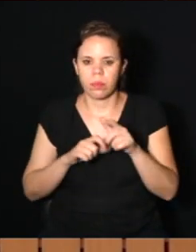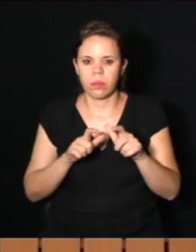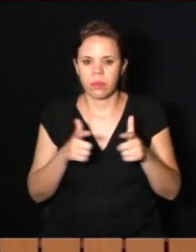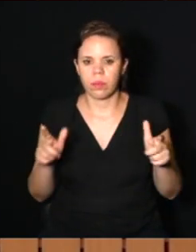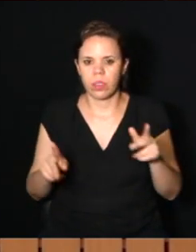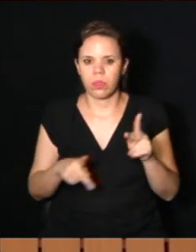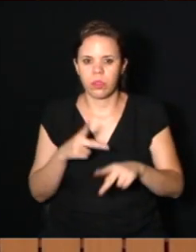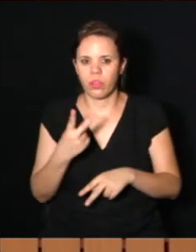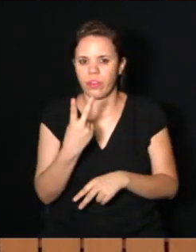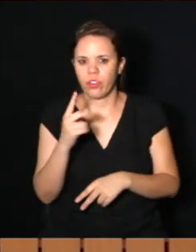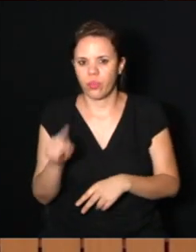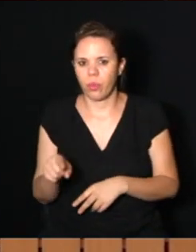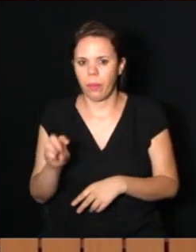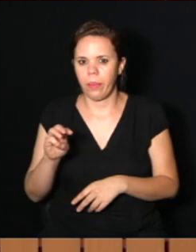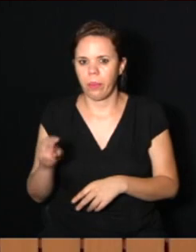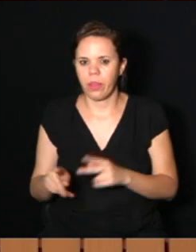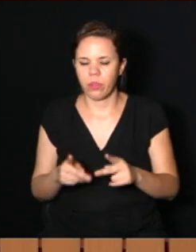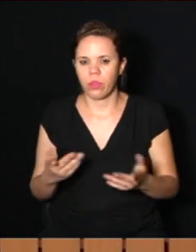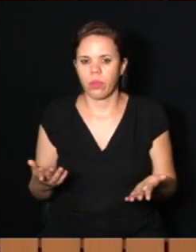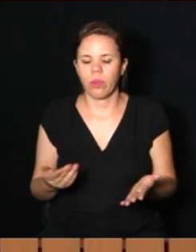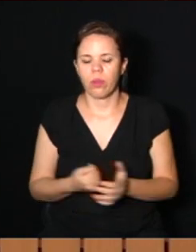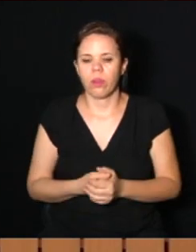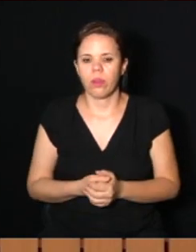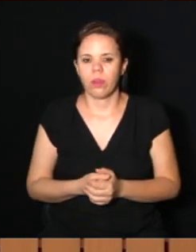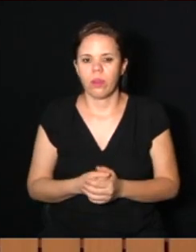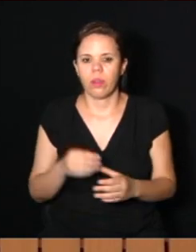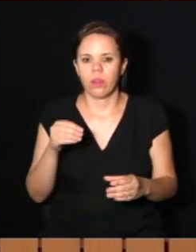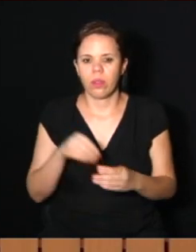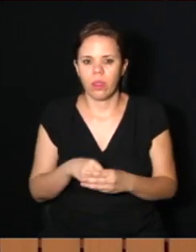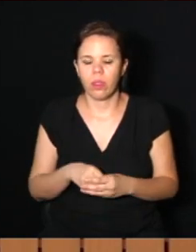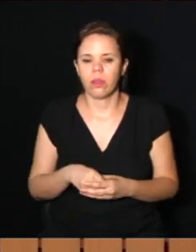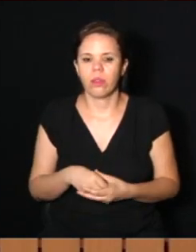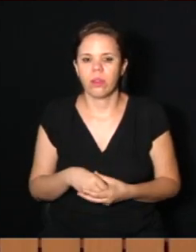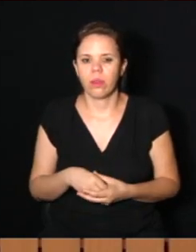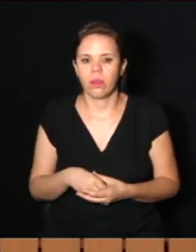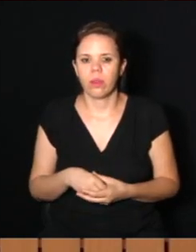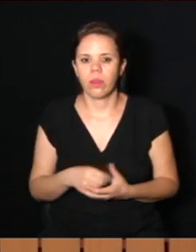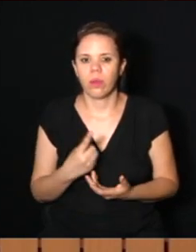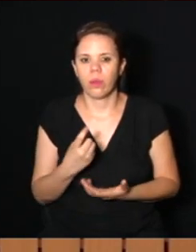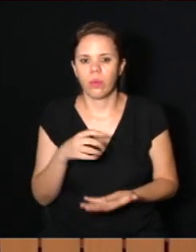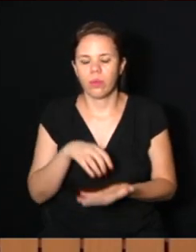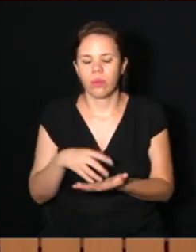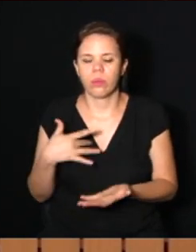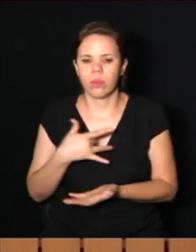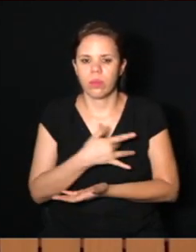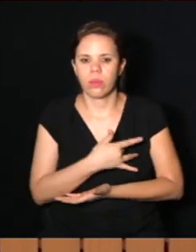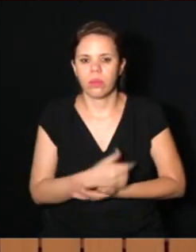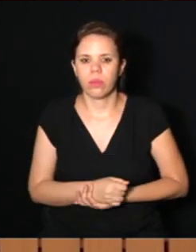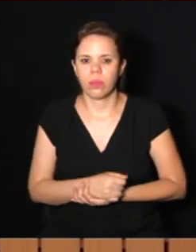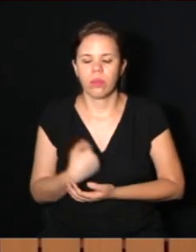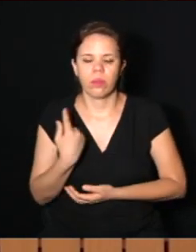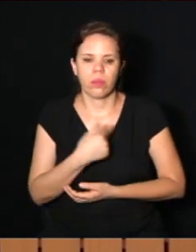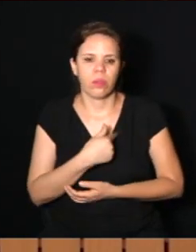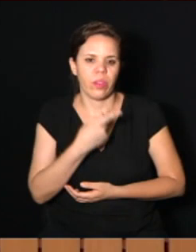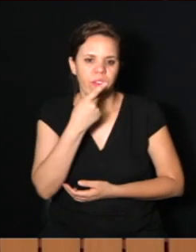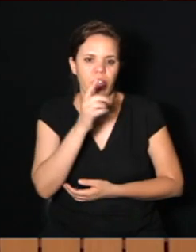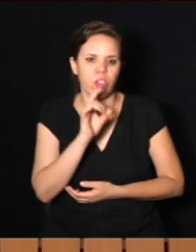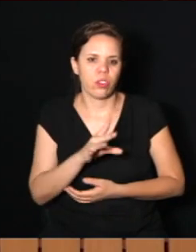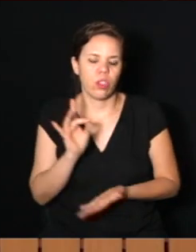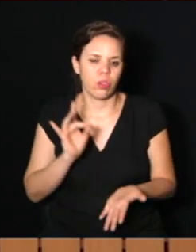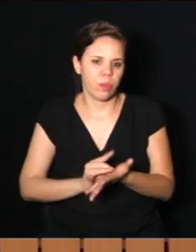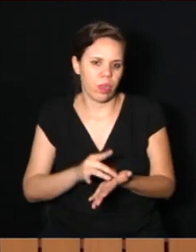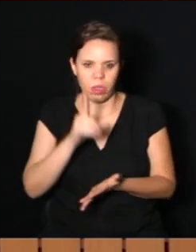21 mil pessoas dentro de um território que é coberto, por exemplo, por uma unidade básica de saúde, que a gente não está falando de uma